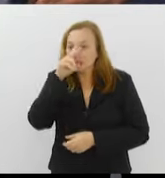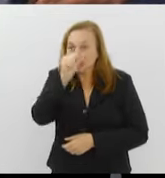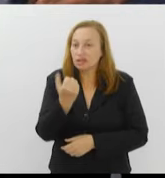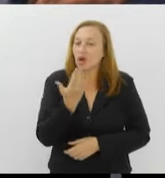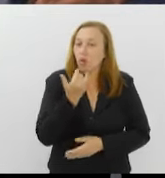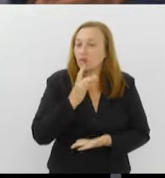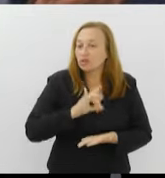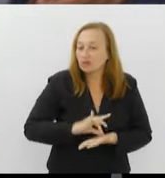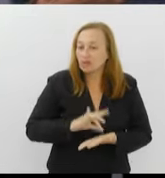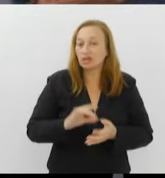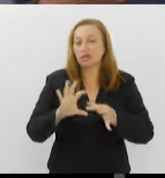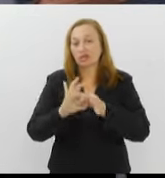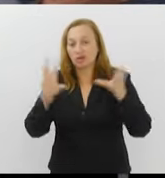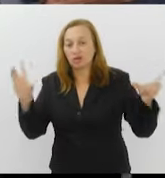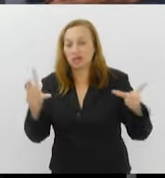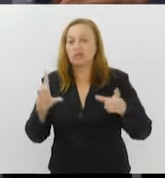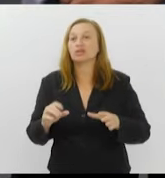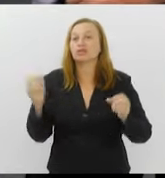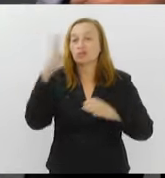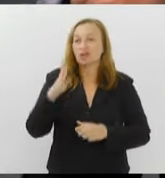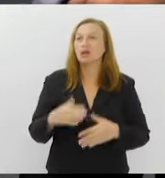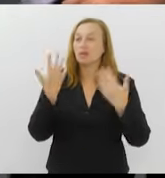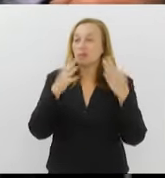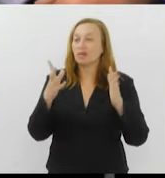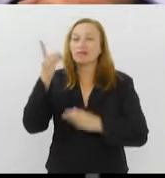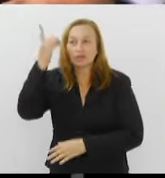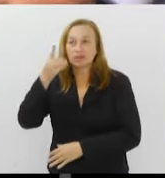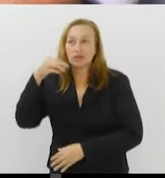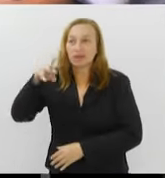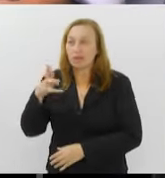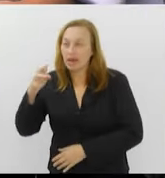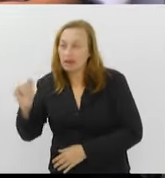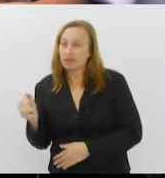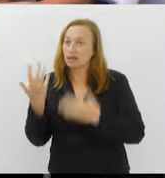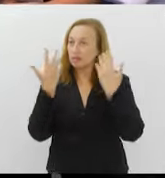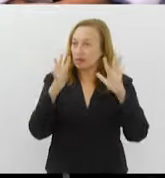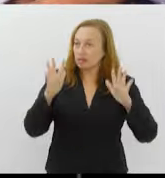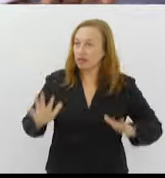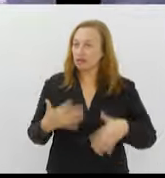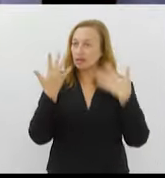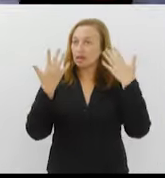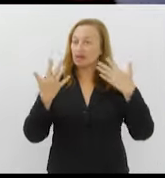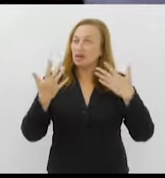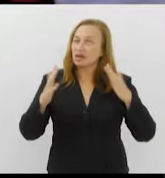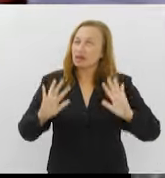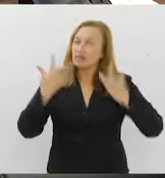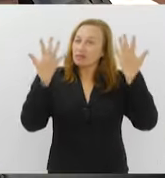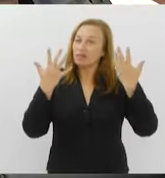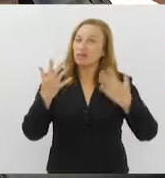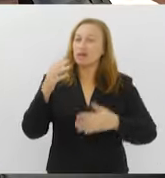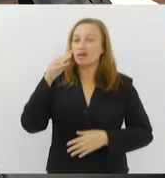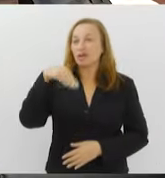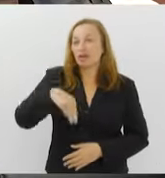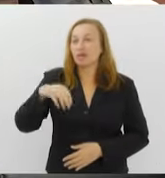de verdade e a democracia no Brasil. Parabéns, deputada Marina, parabéns e viva o MST.